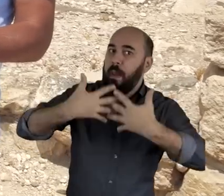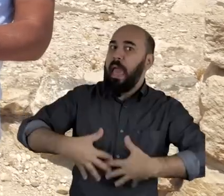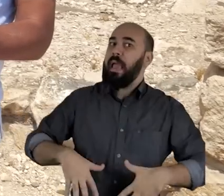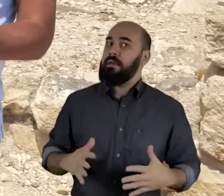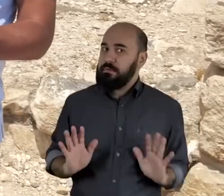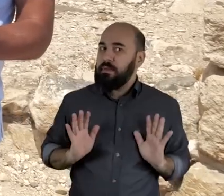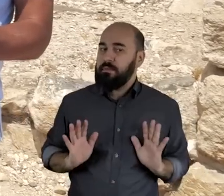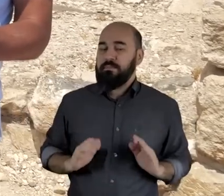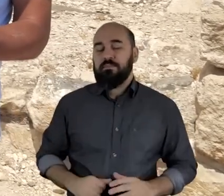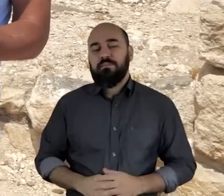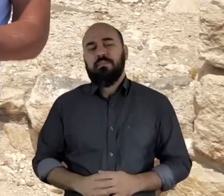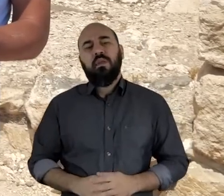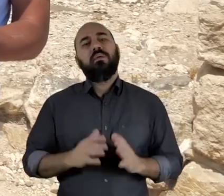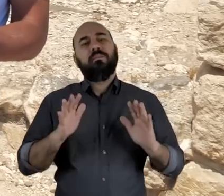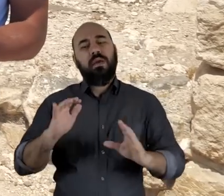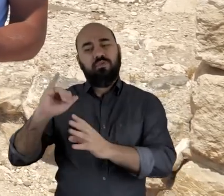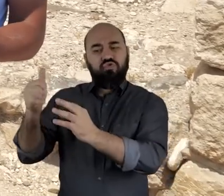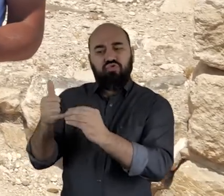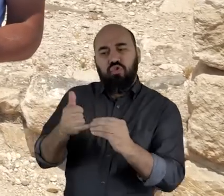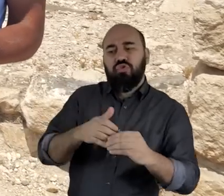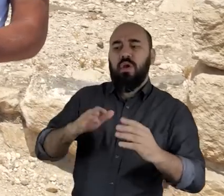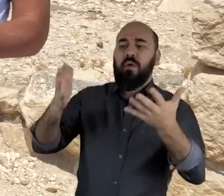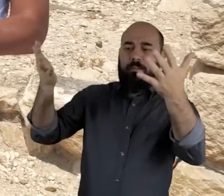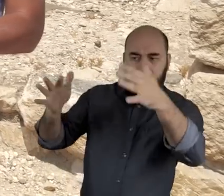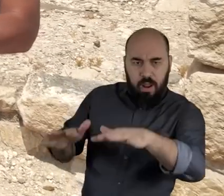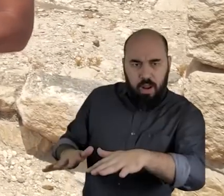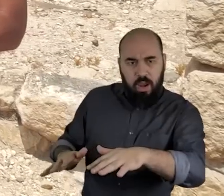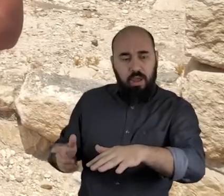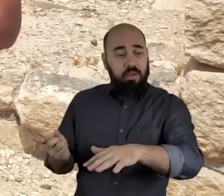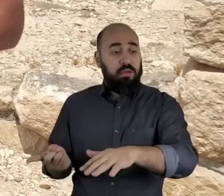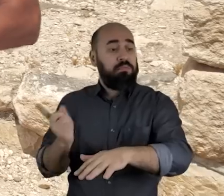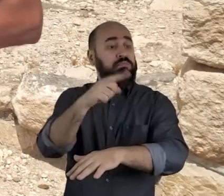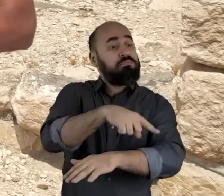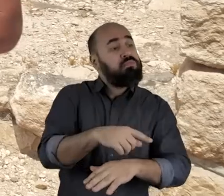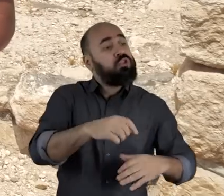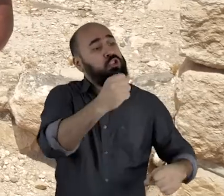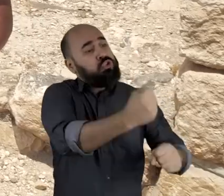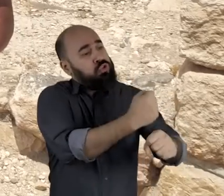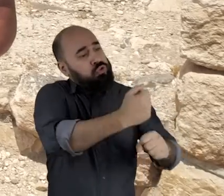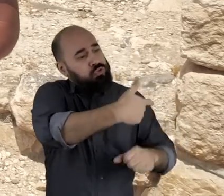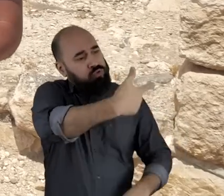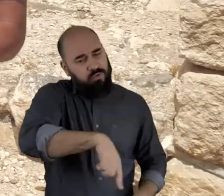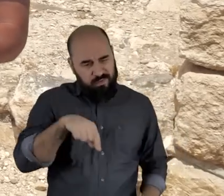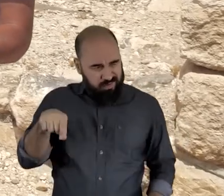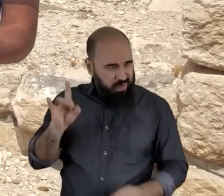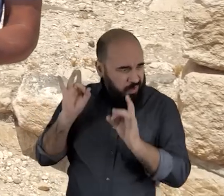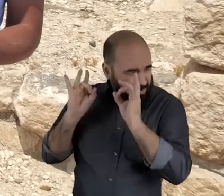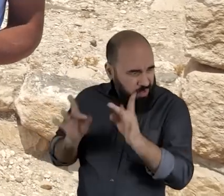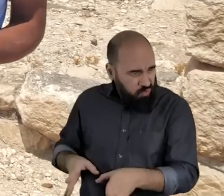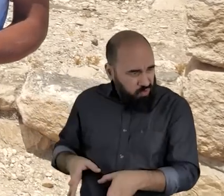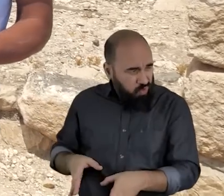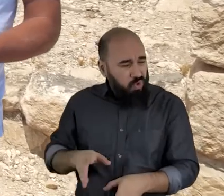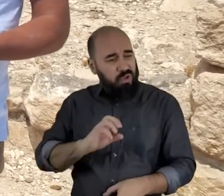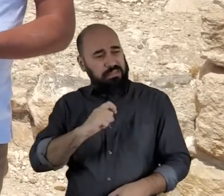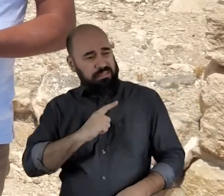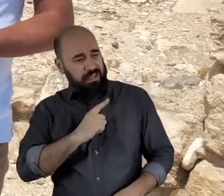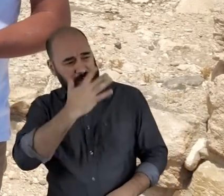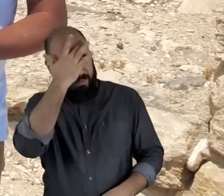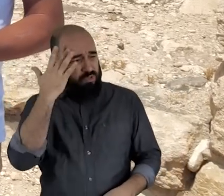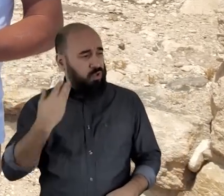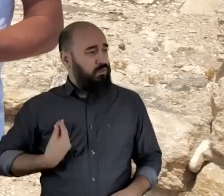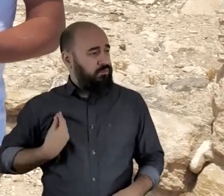aconteceu entre a destruição da época de Josué e a edificação da cidade? Ela ficou abandonada? Houve gente morando aqui? O